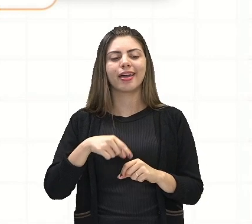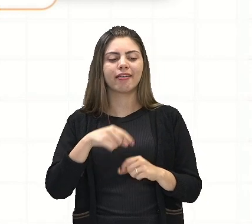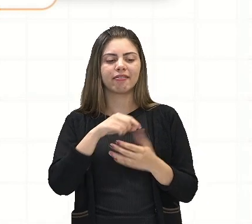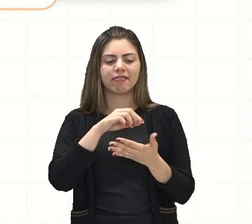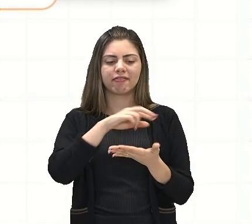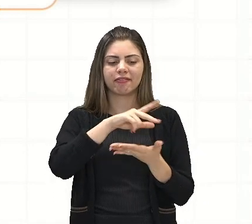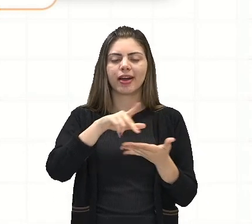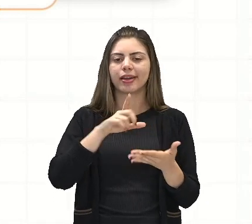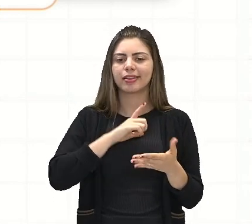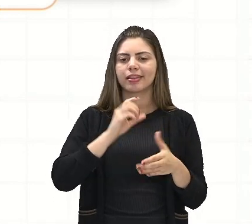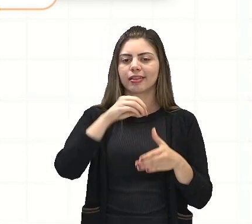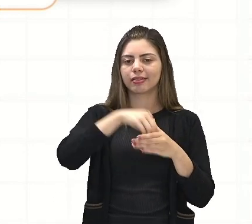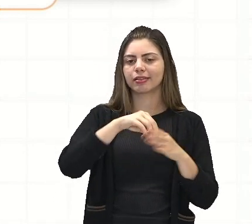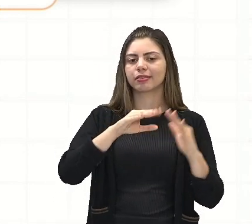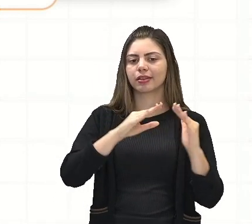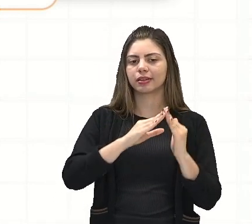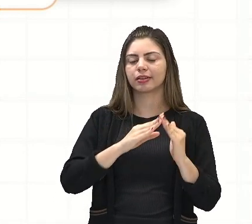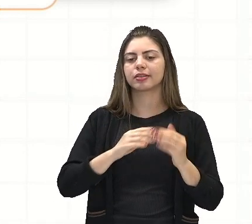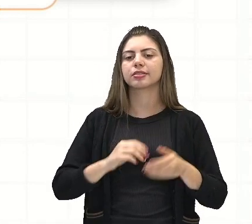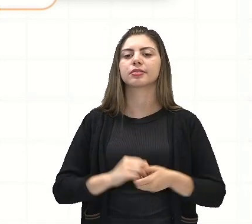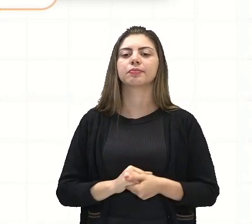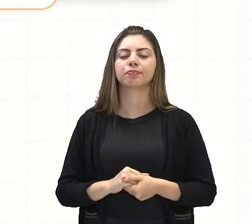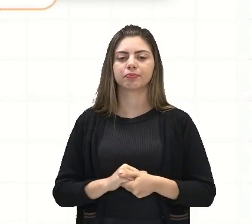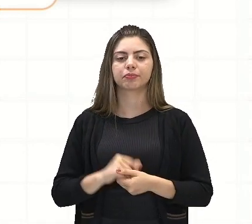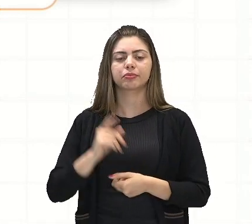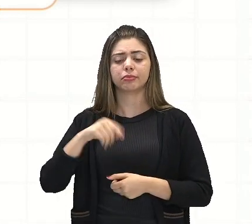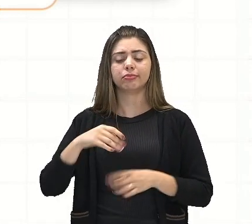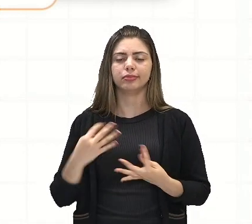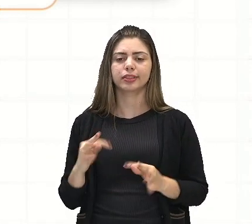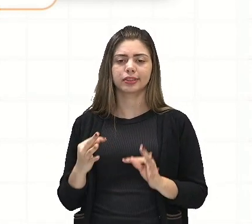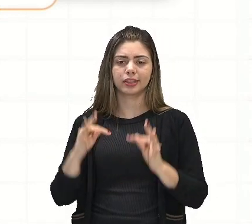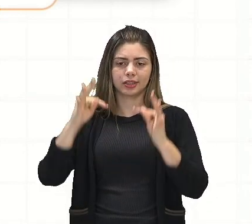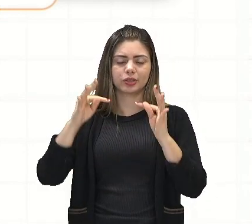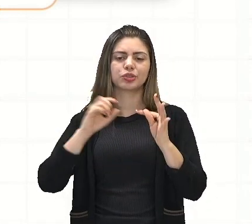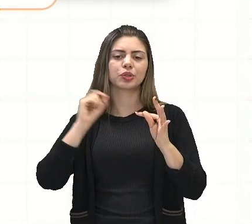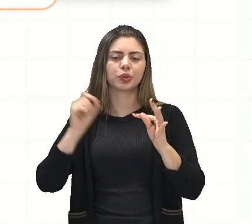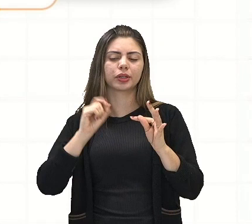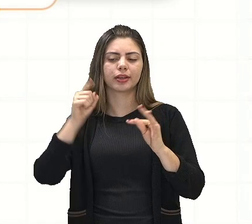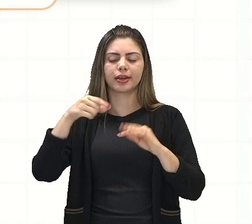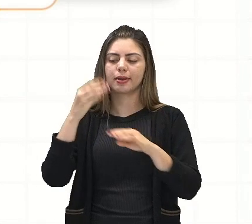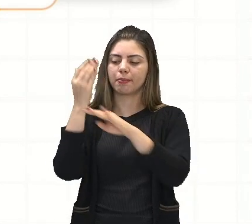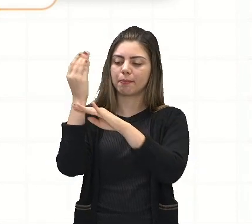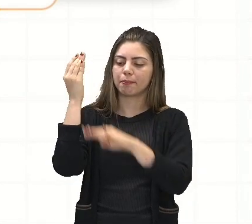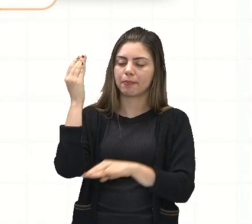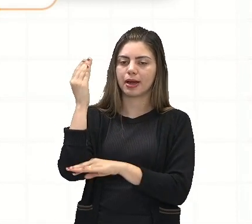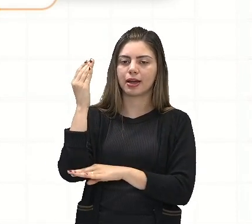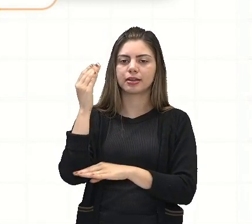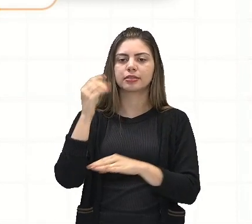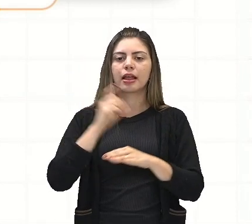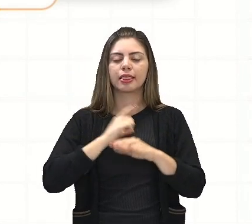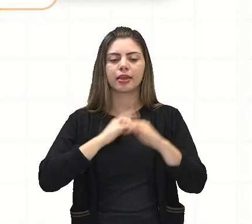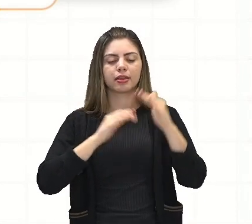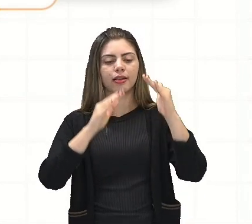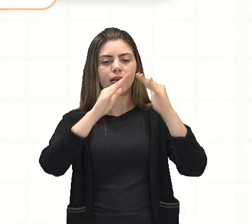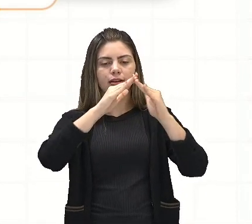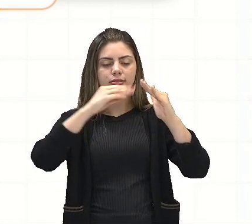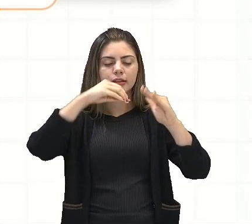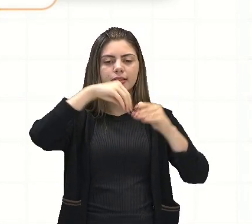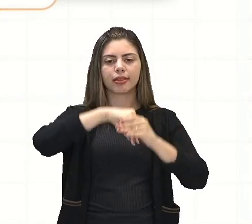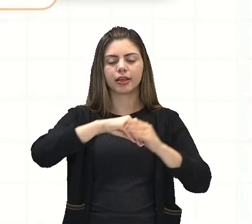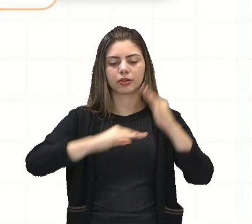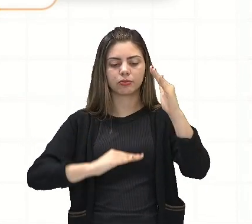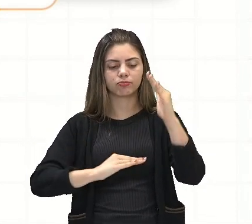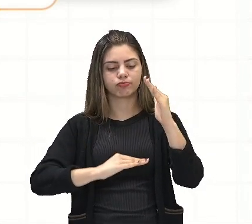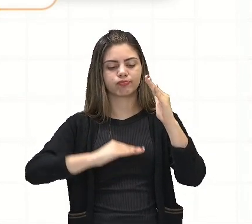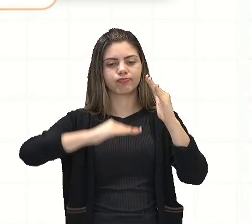habitações. É uma tecnologia de uso de tábuas para subir o piso nos períodos de cheia, certo? Então,